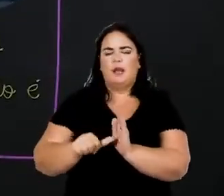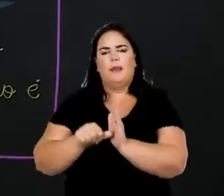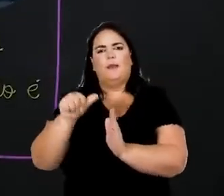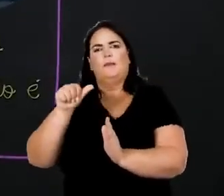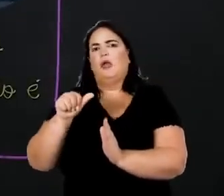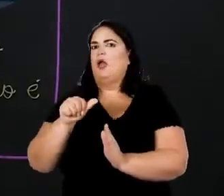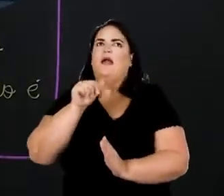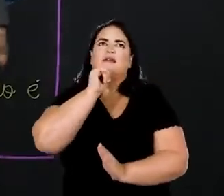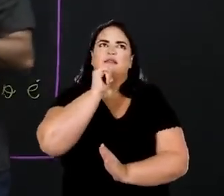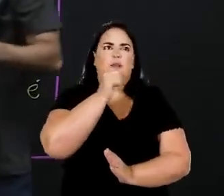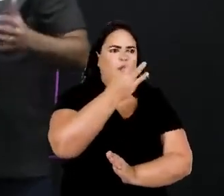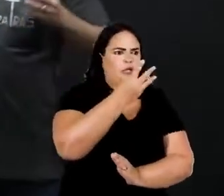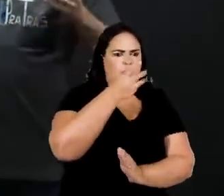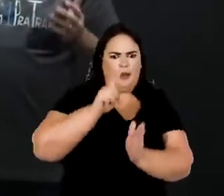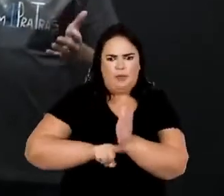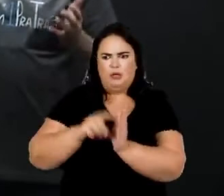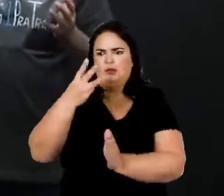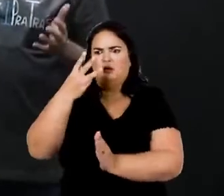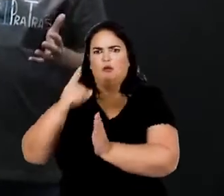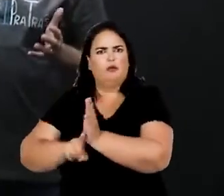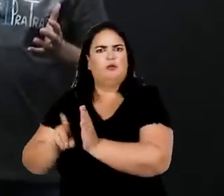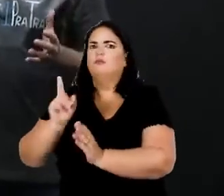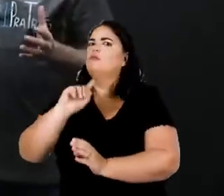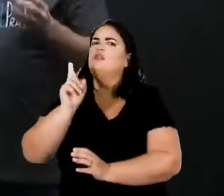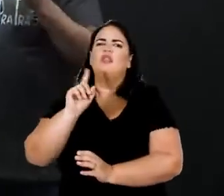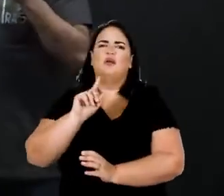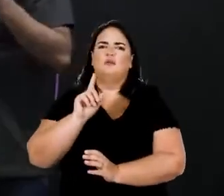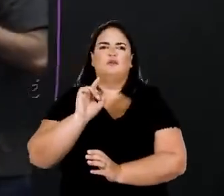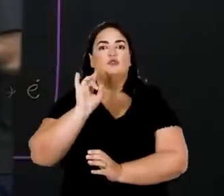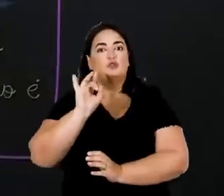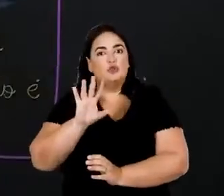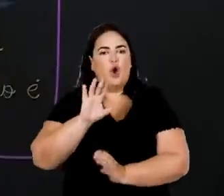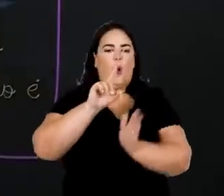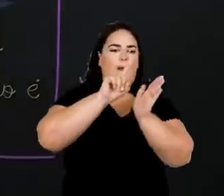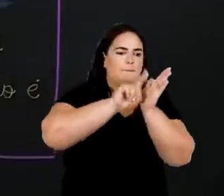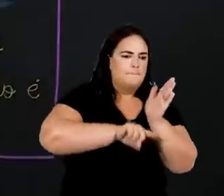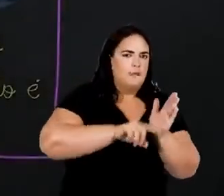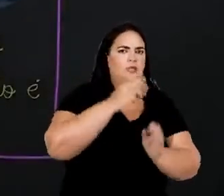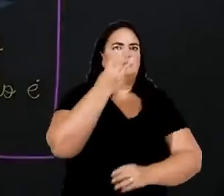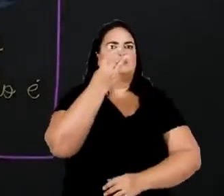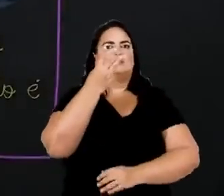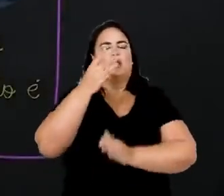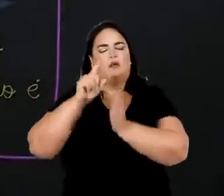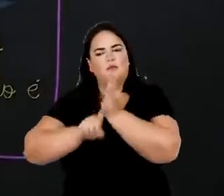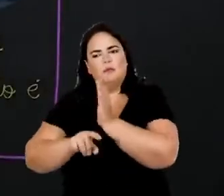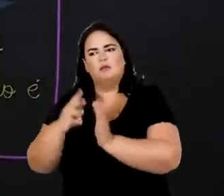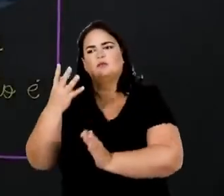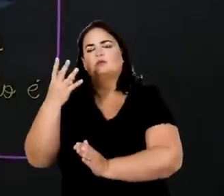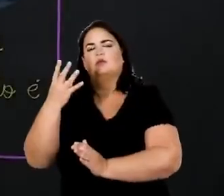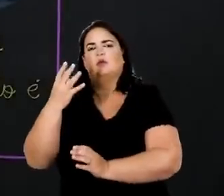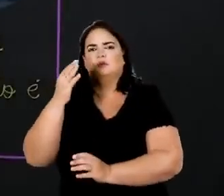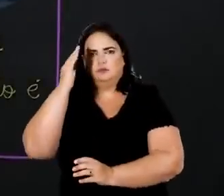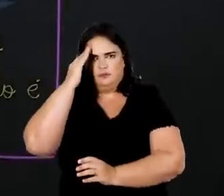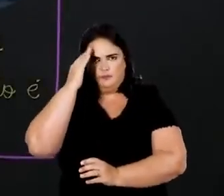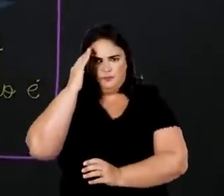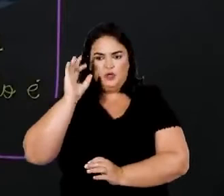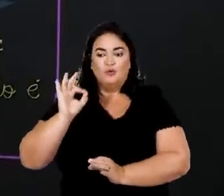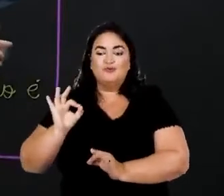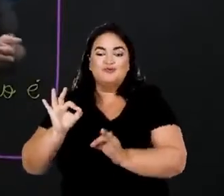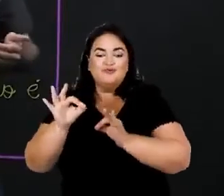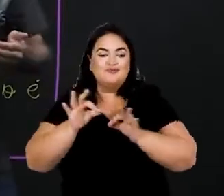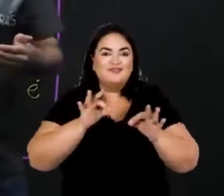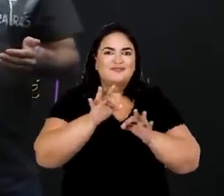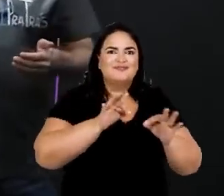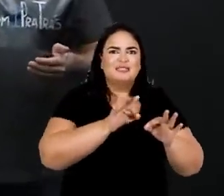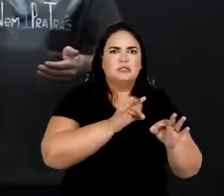3 - 3 mais isso e deixa tá Então primeiramente a ordem de colocação ou a